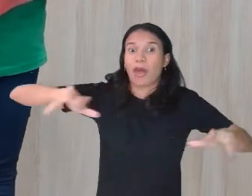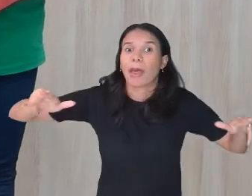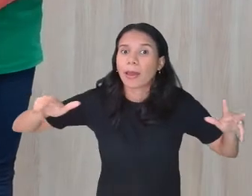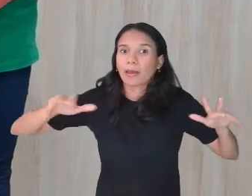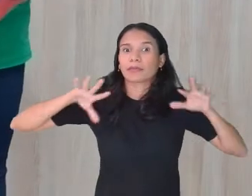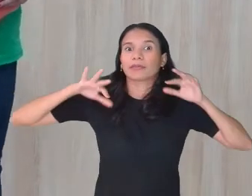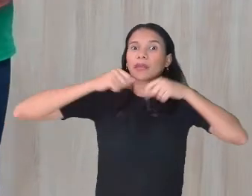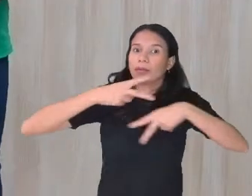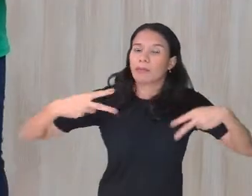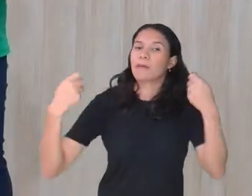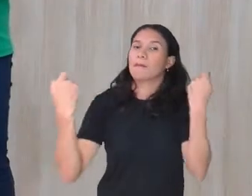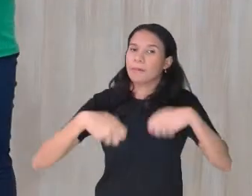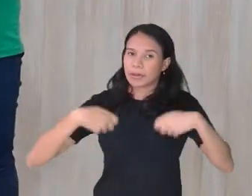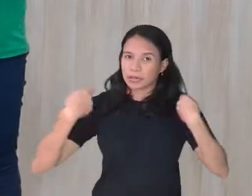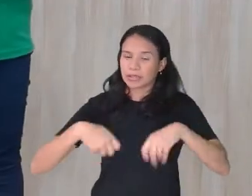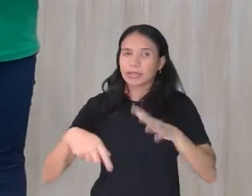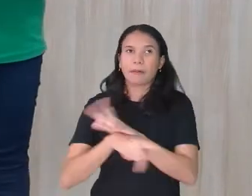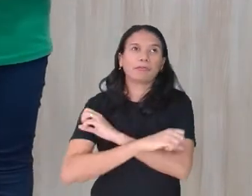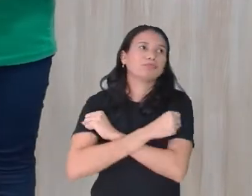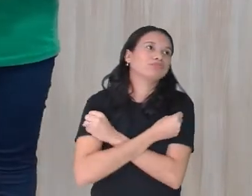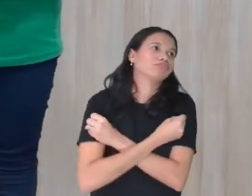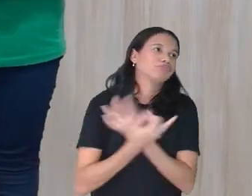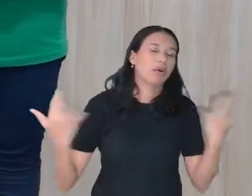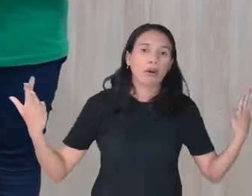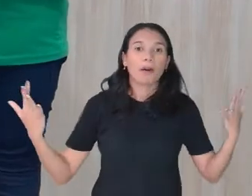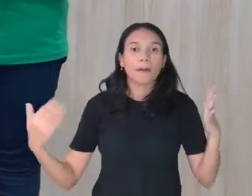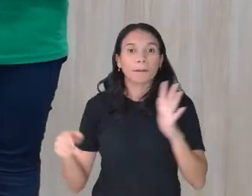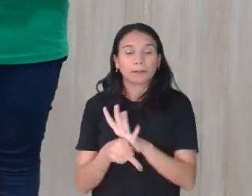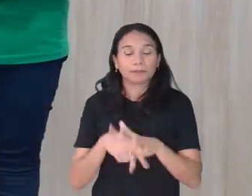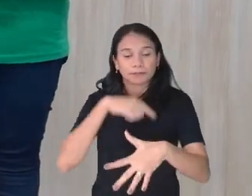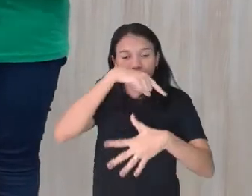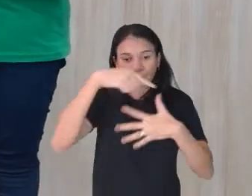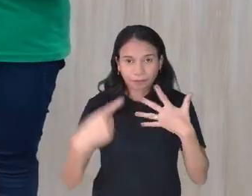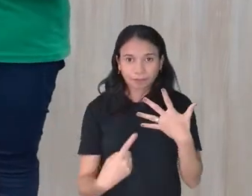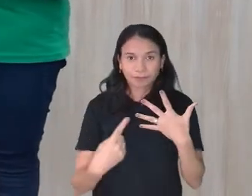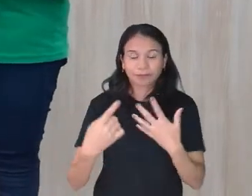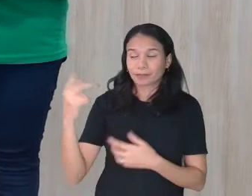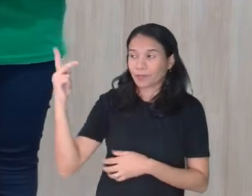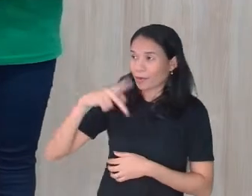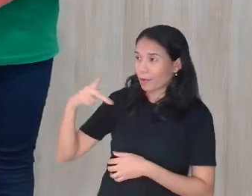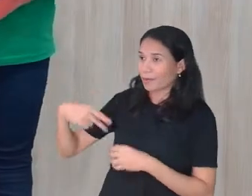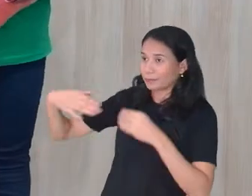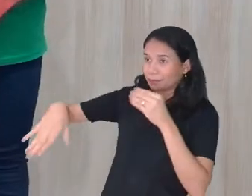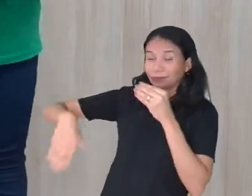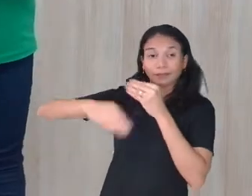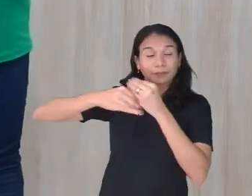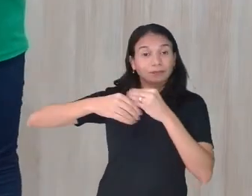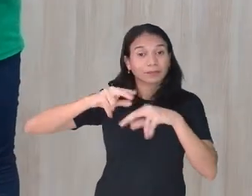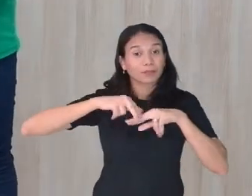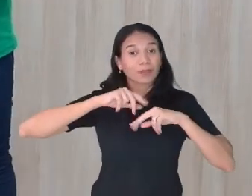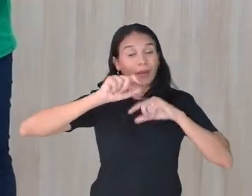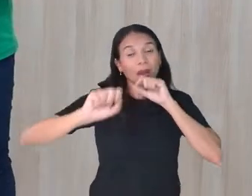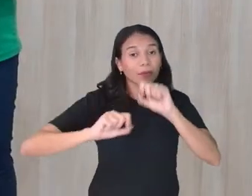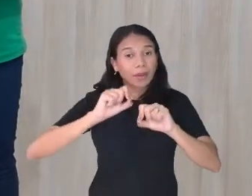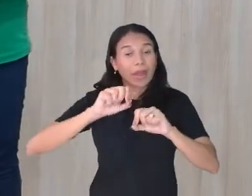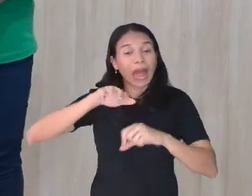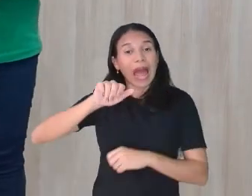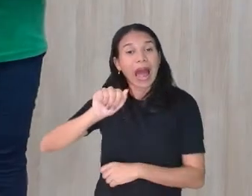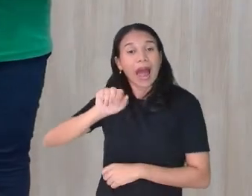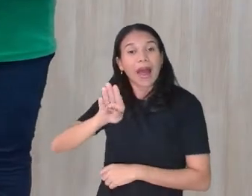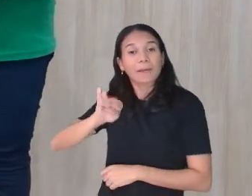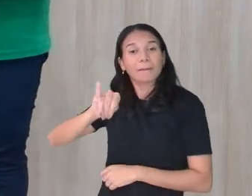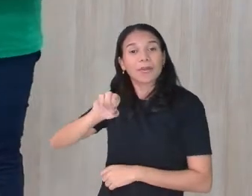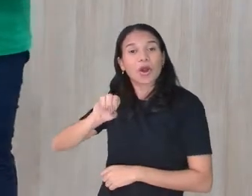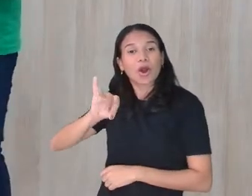né? Porque é preciso ter uma infinidade, né, de fatores, como a professora Cláudia colocou, que os fatores abióticos,